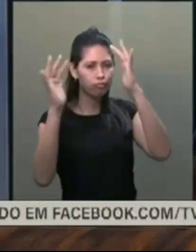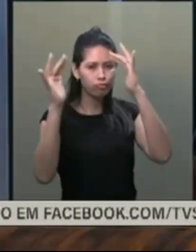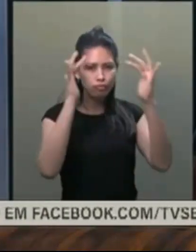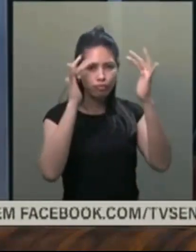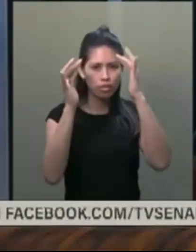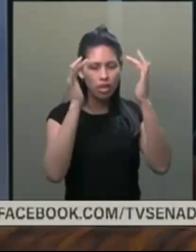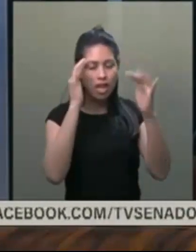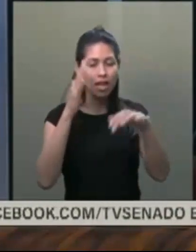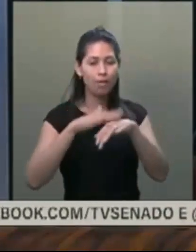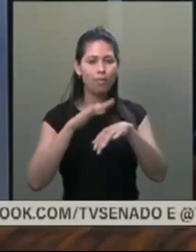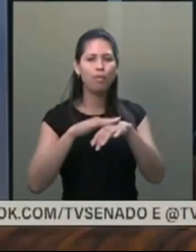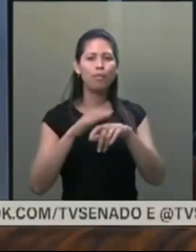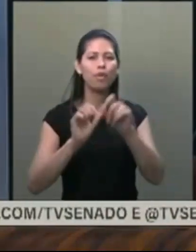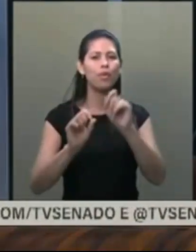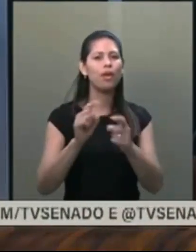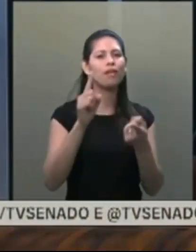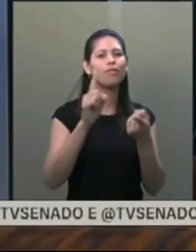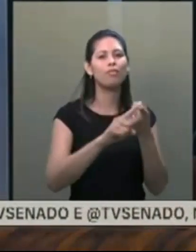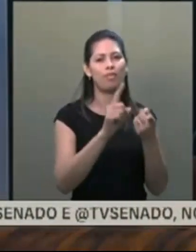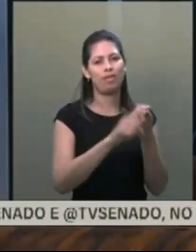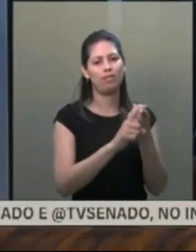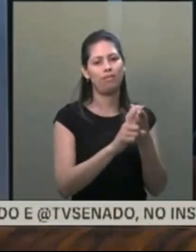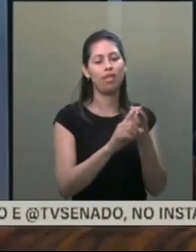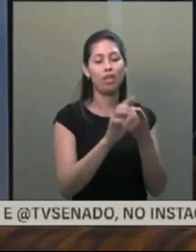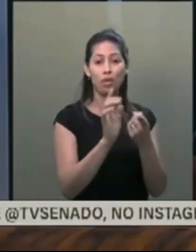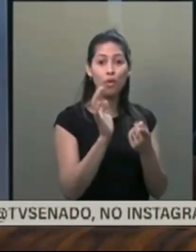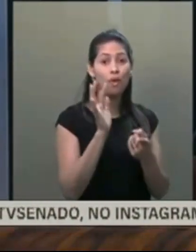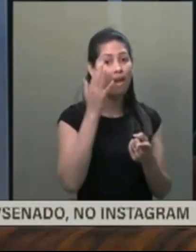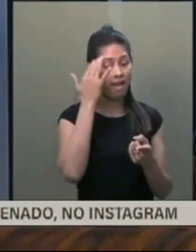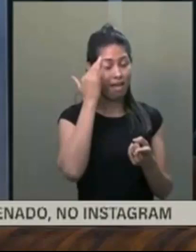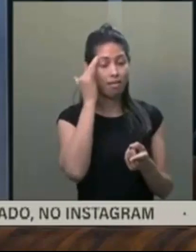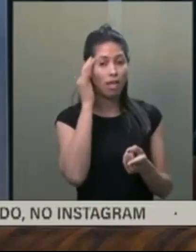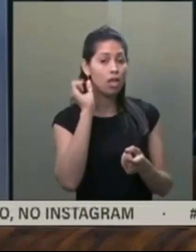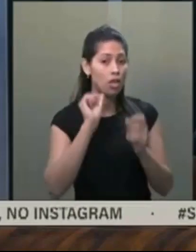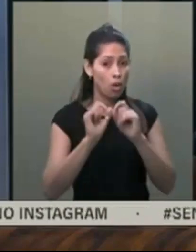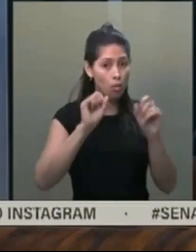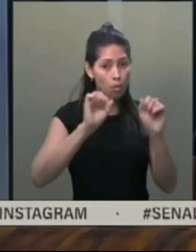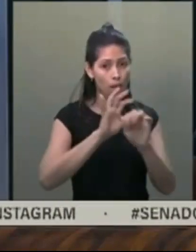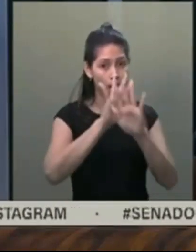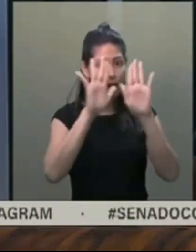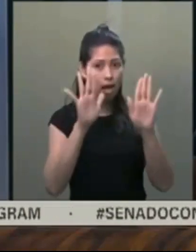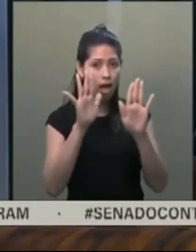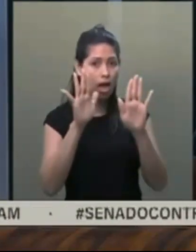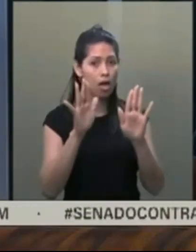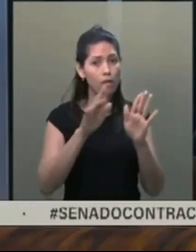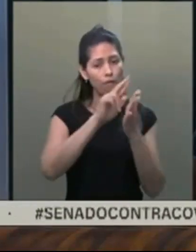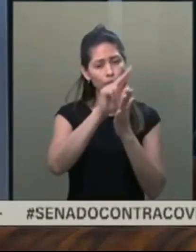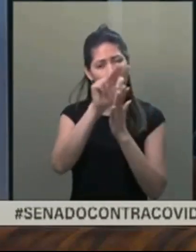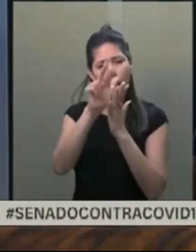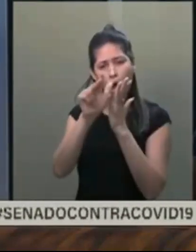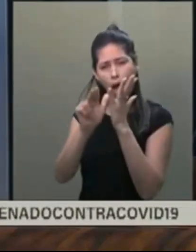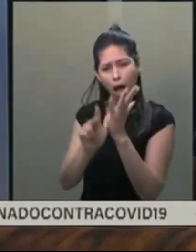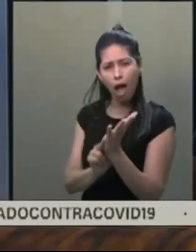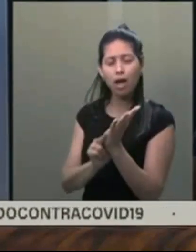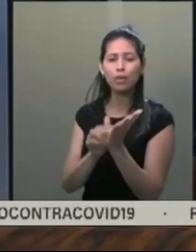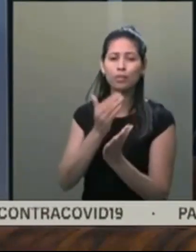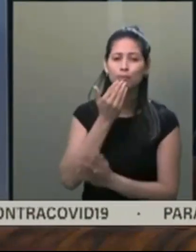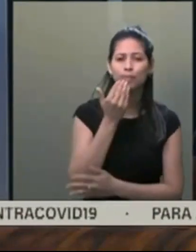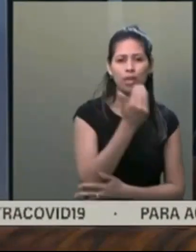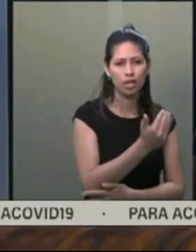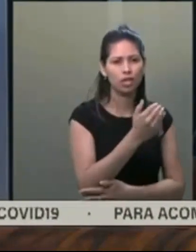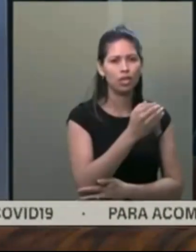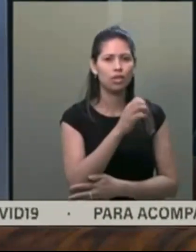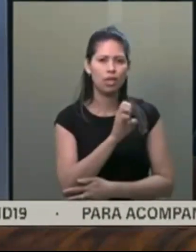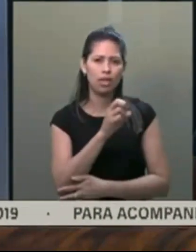primeiro é finalmente admitir um dos vários pedidos de impeachment